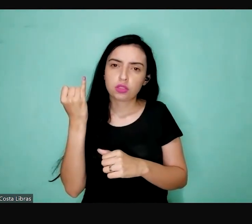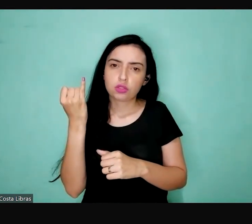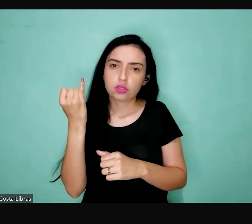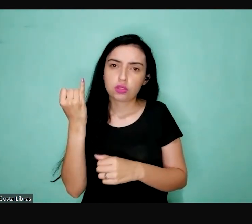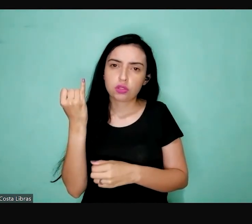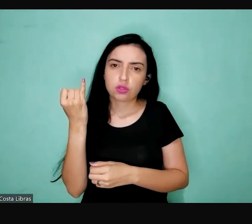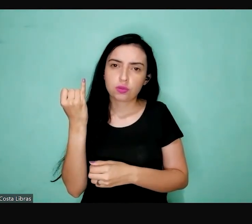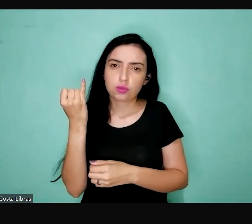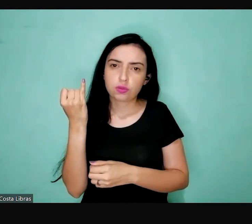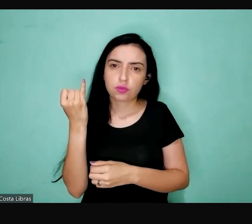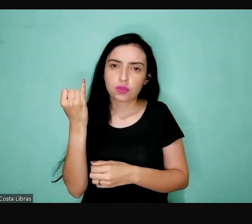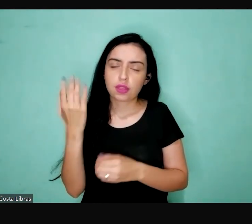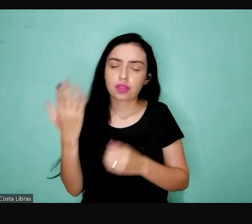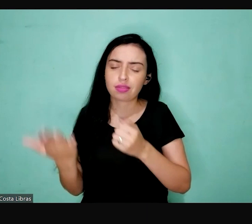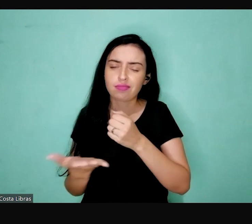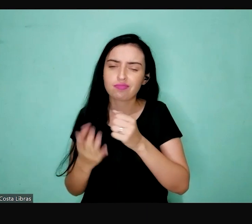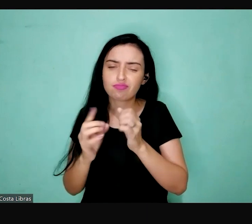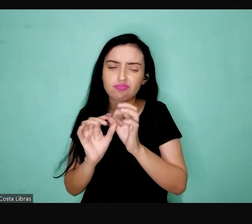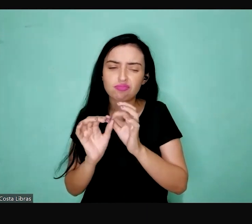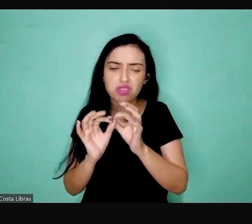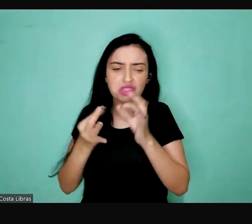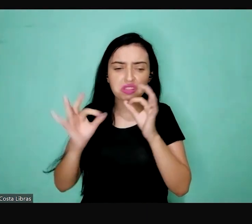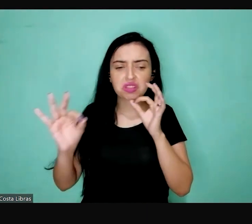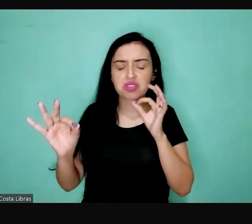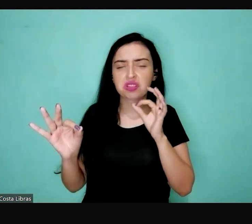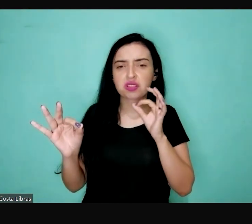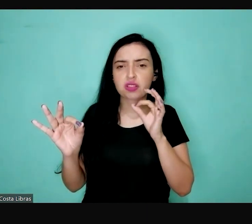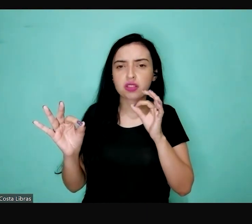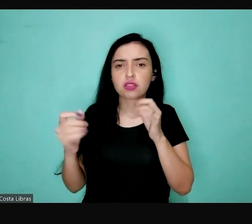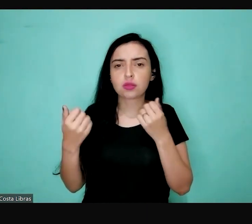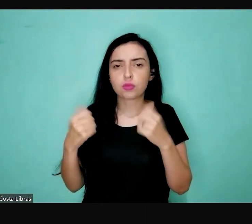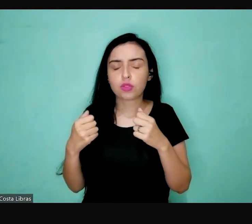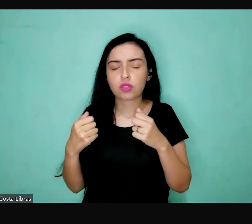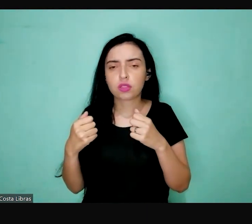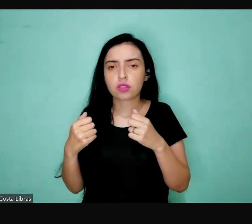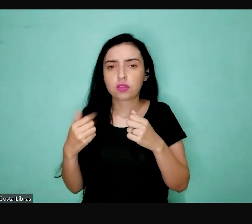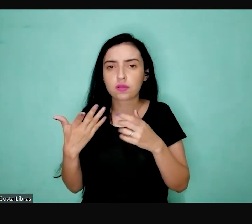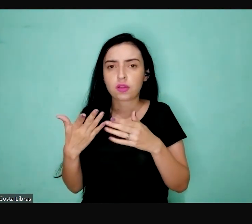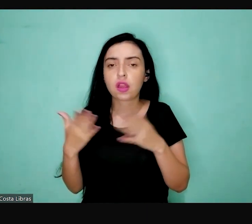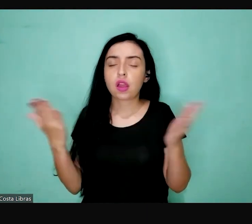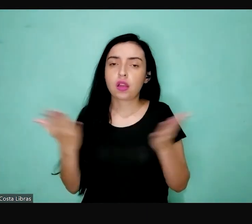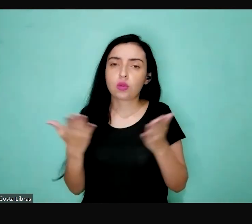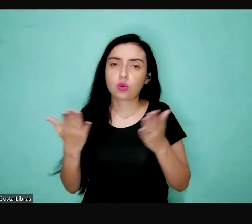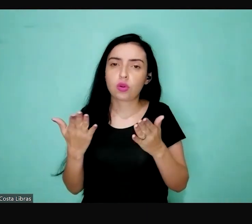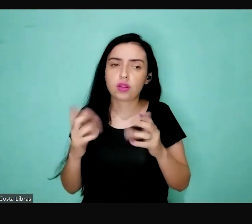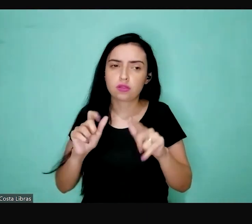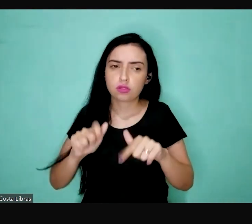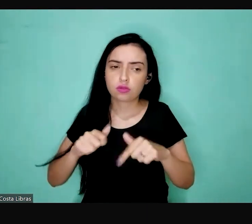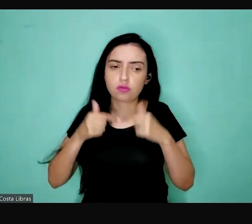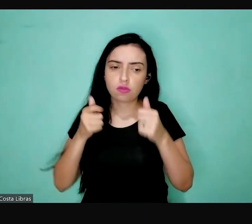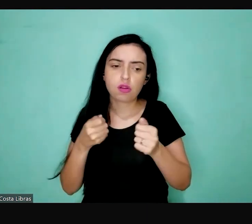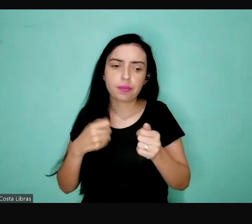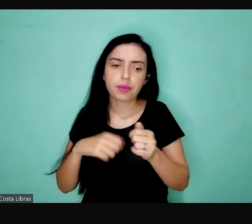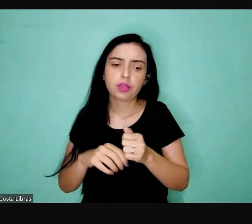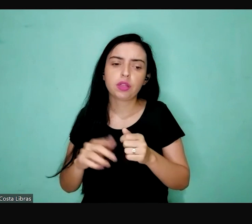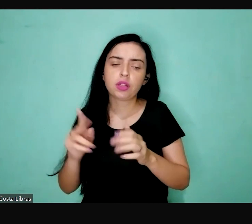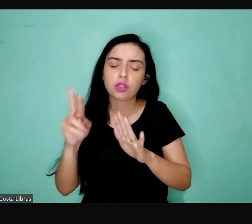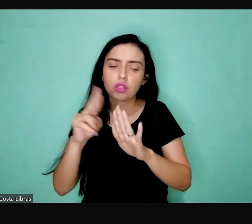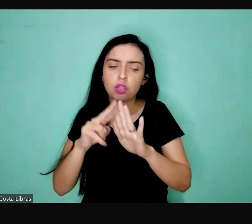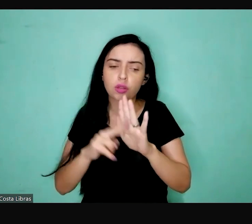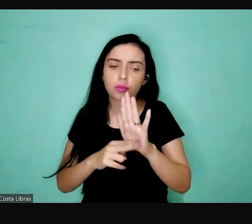do origem que dizia do Código Civil, agora essa força já normativa do